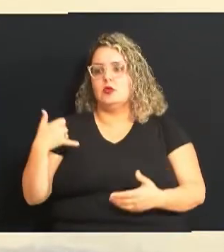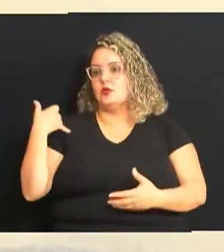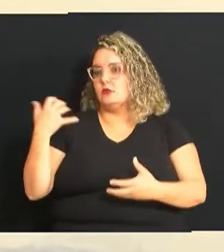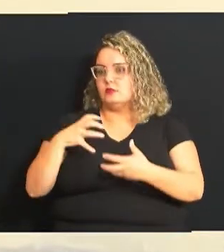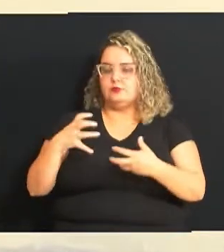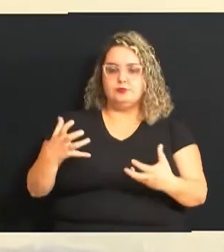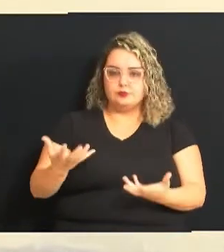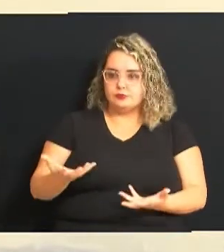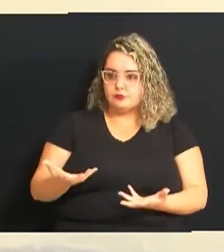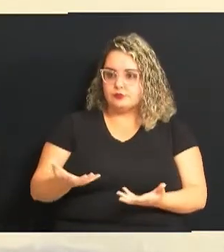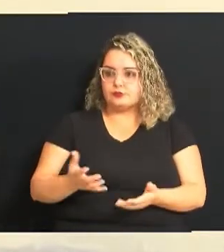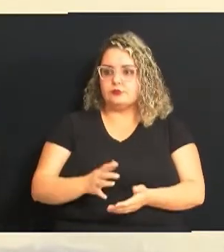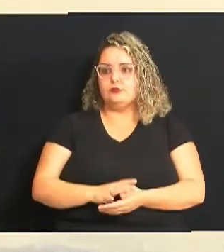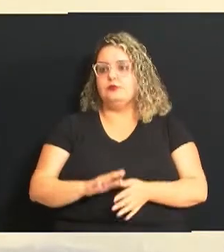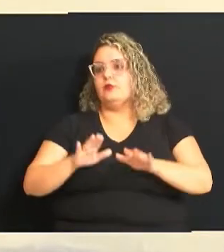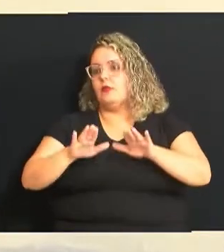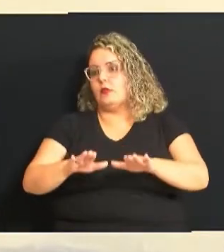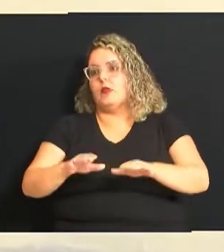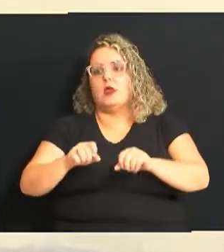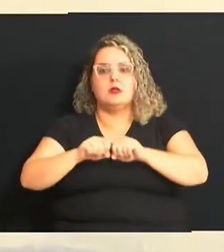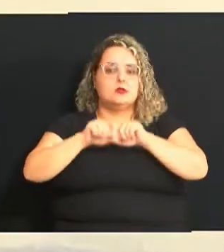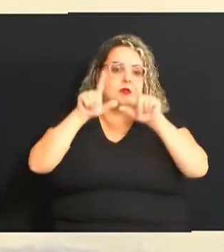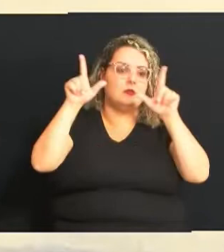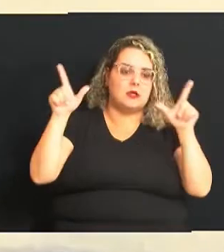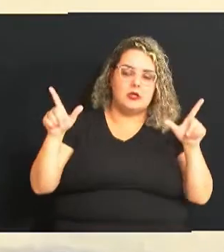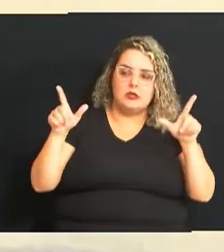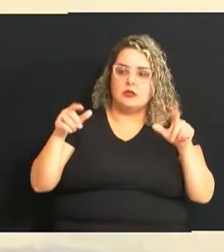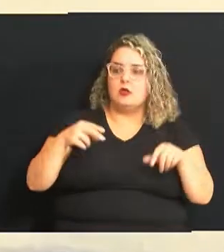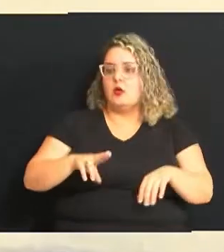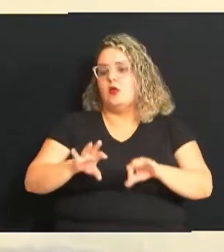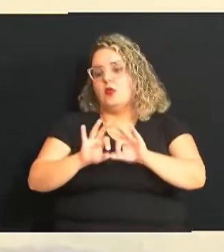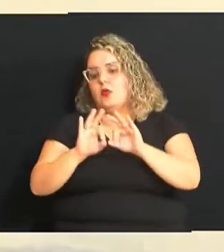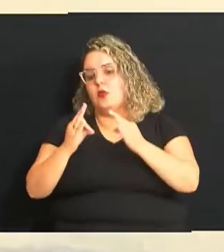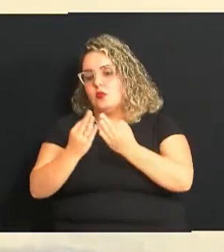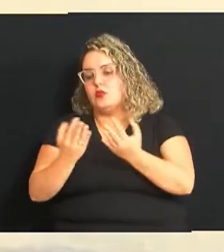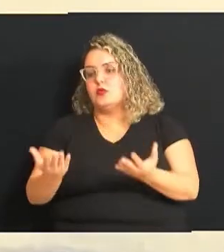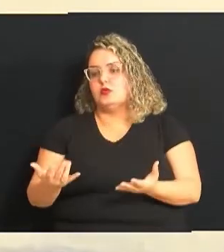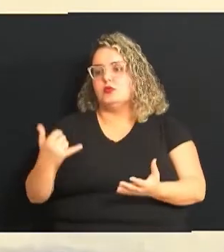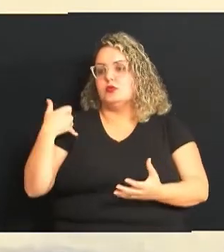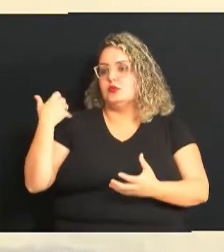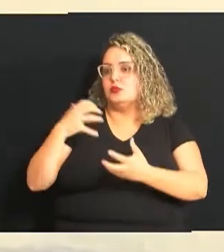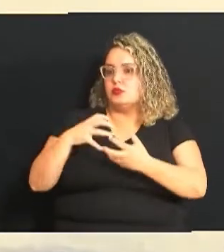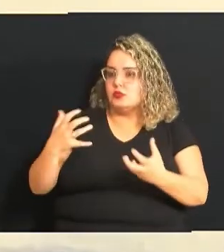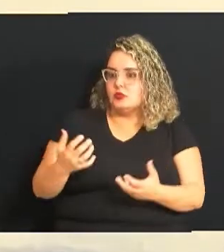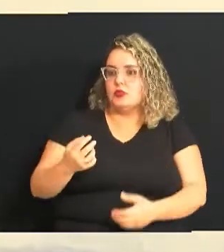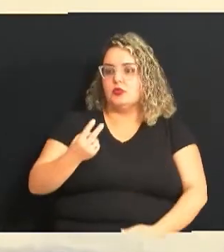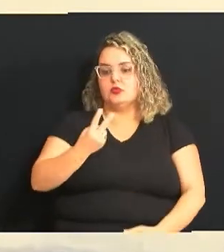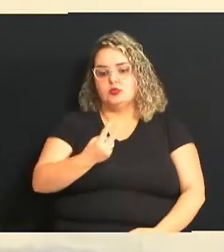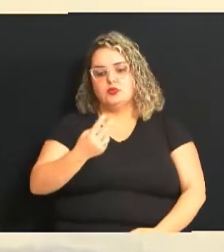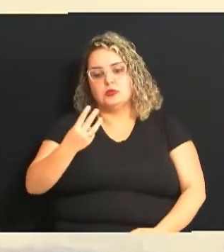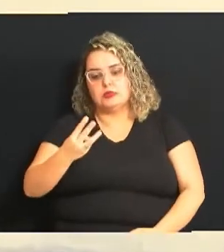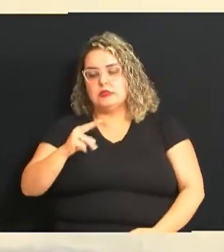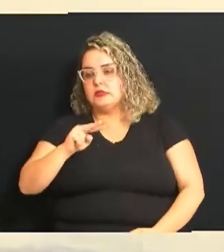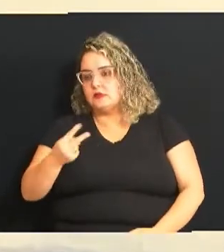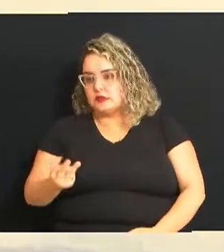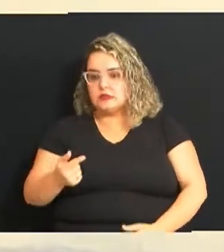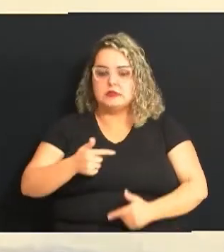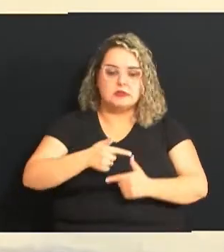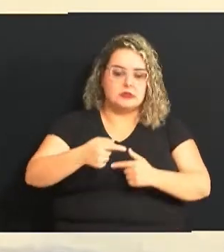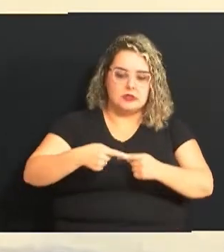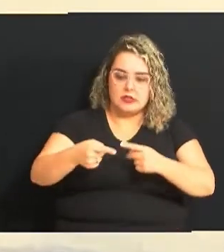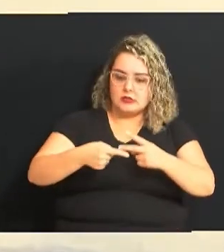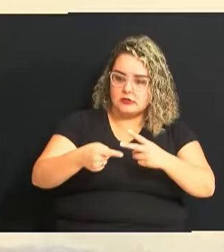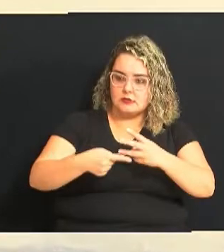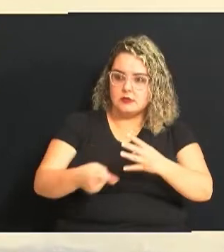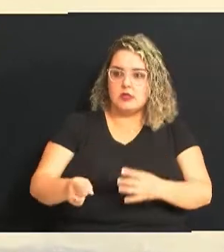idoso fique no período da manhã, ou que a família, o idoso fique 2, 3 vezes por semana e não necessariamente